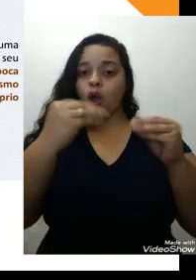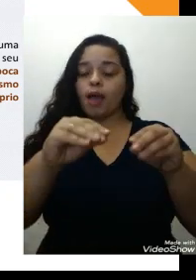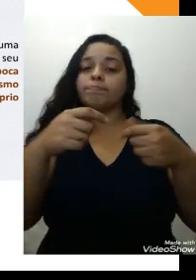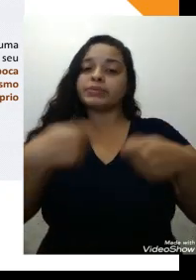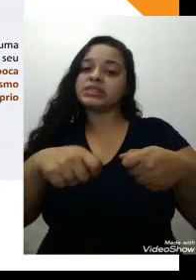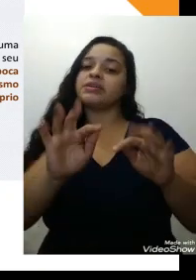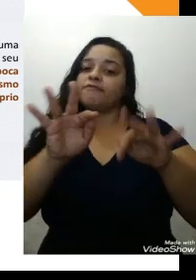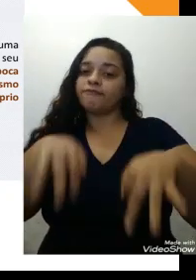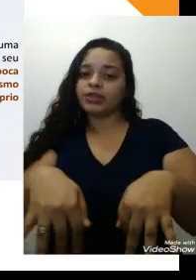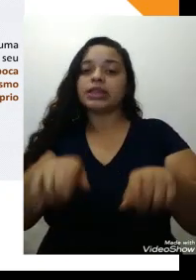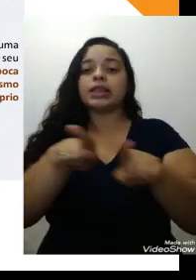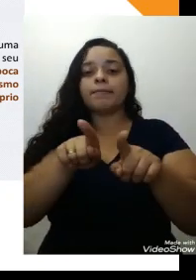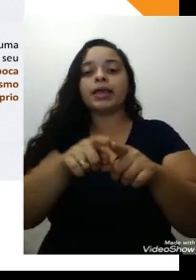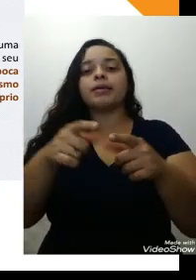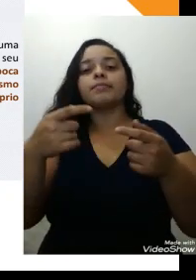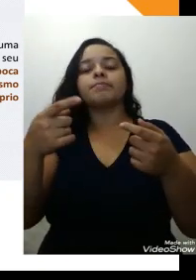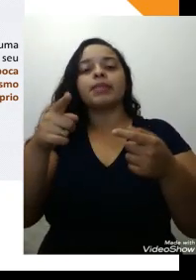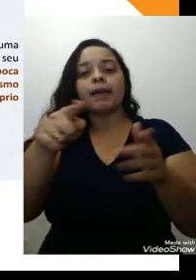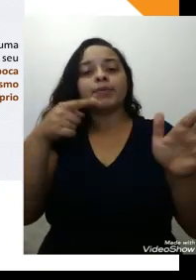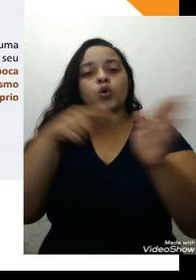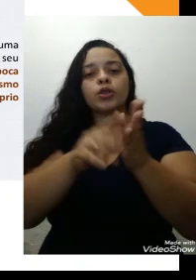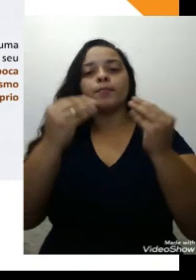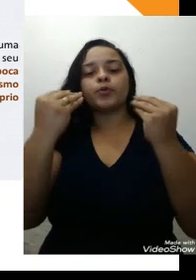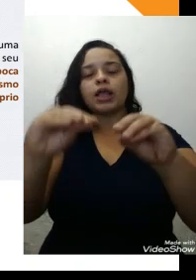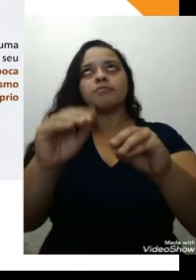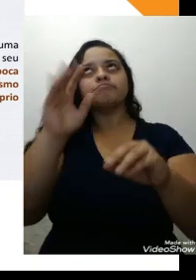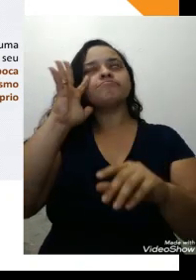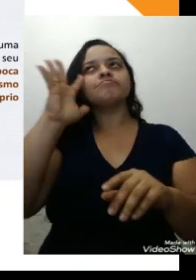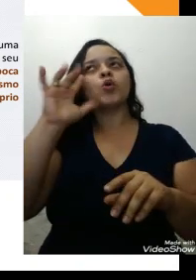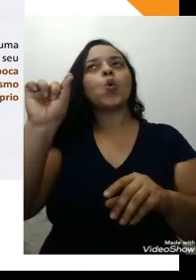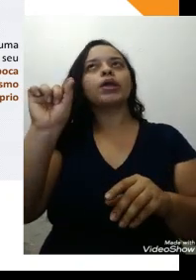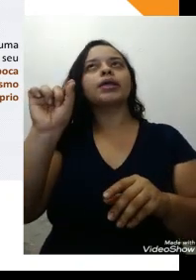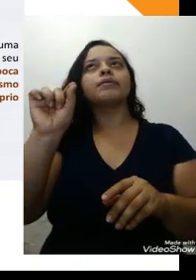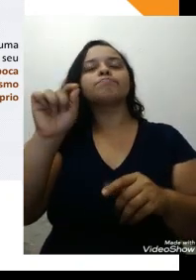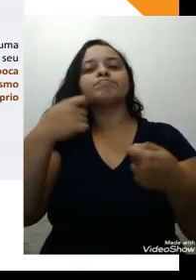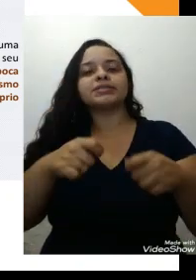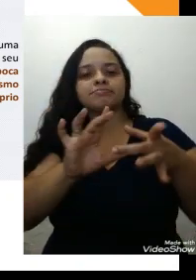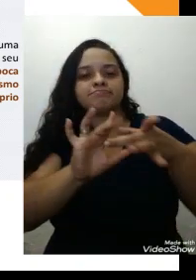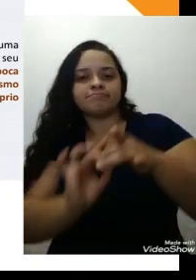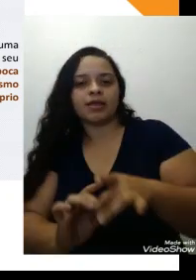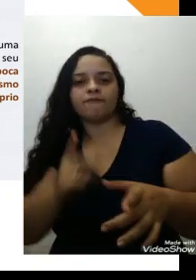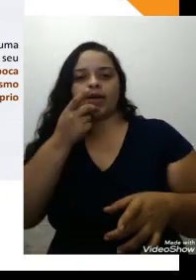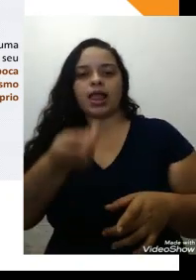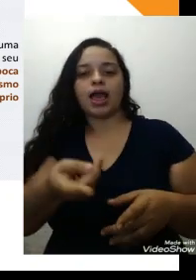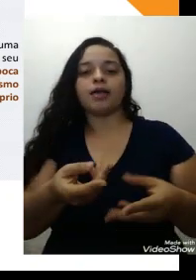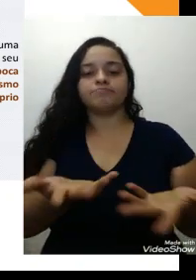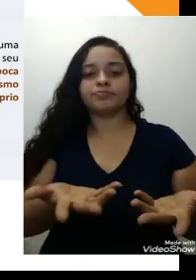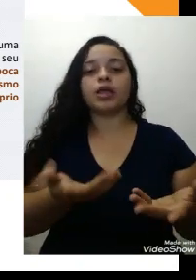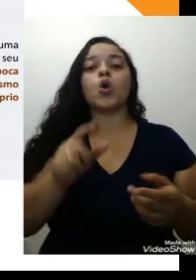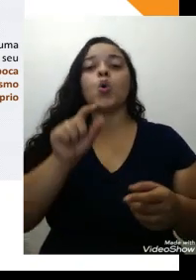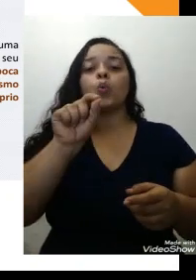for colocar, deve ser uma pergunta retórica. Você quer saber aqui, qual é o futuro das pessoas